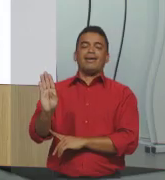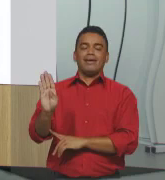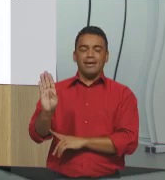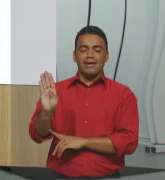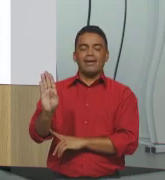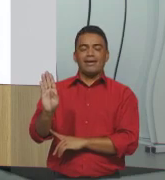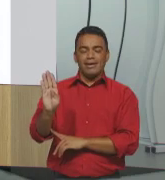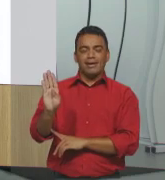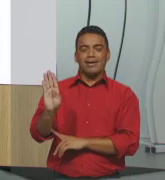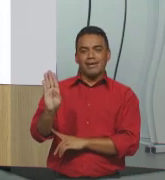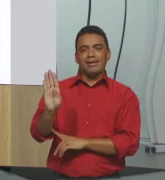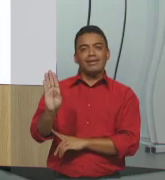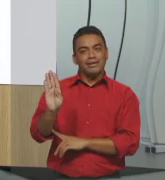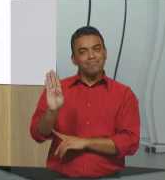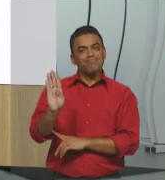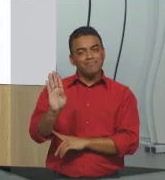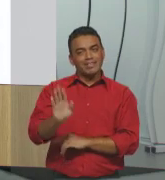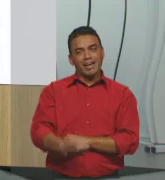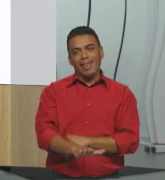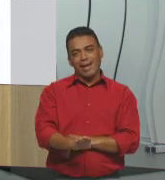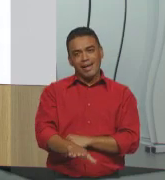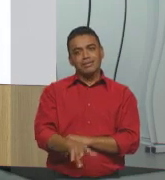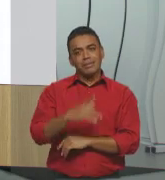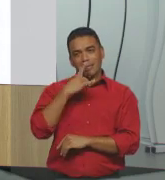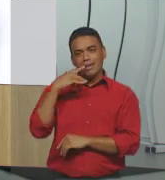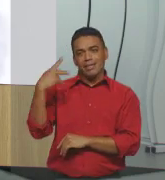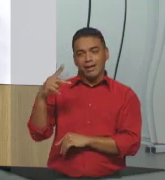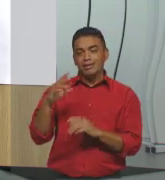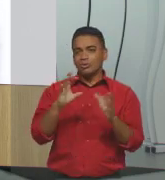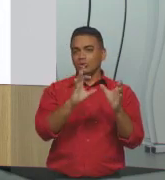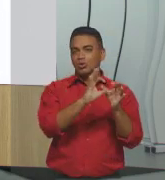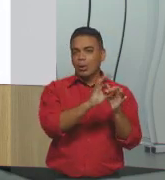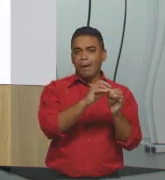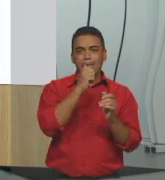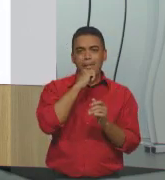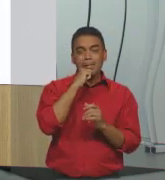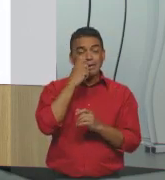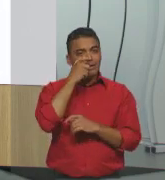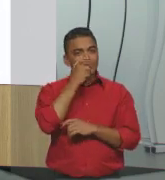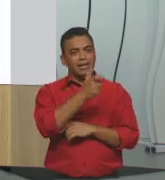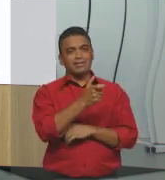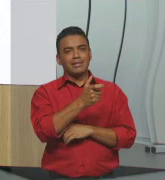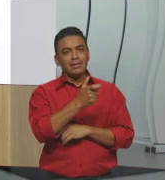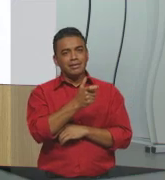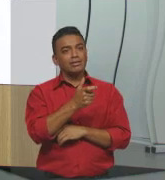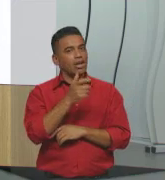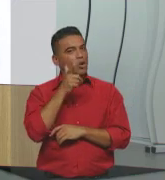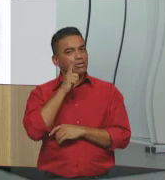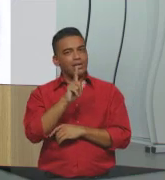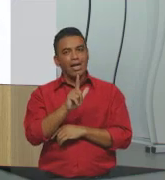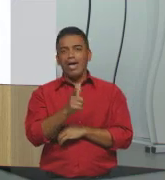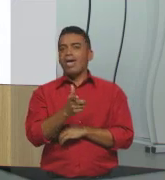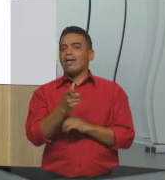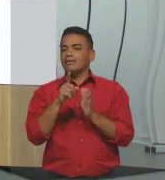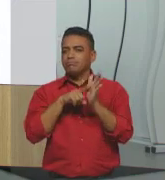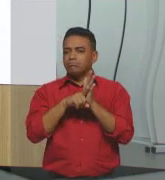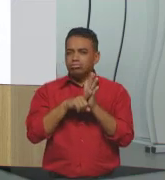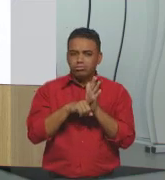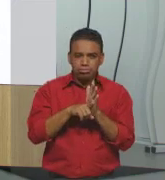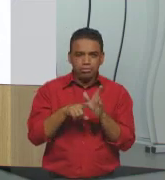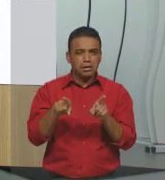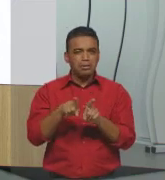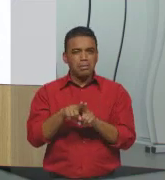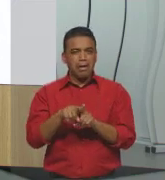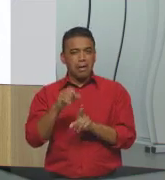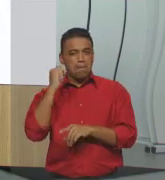pai dessa criança, junto com a mãe. Olha que interessante. Isso a gente consegue desvendar crimes quando faz